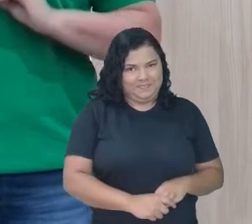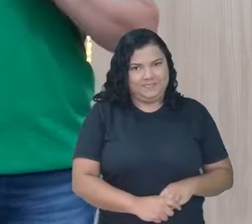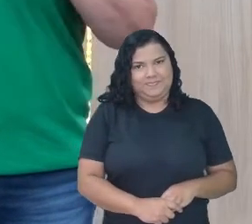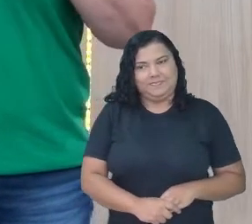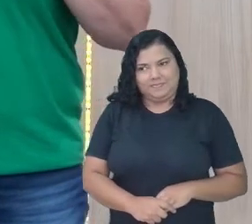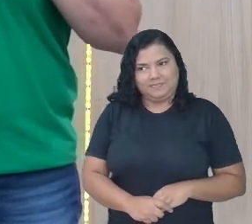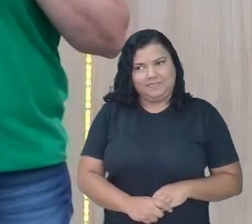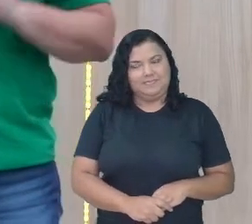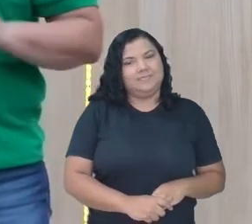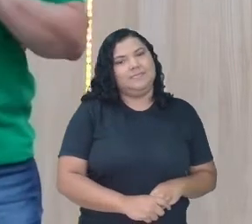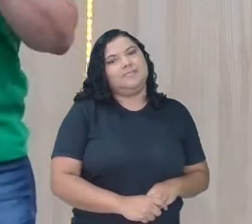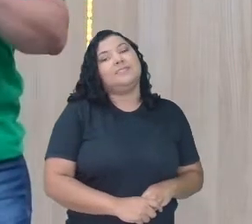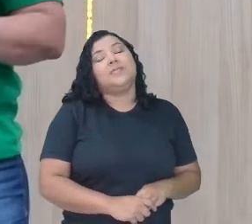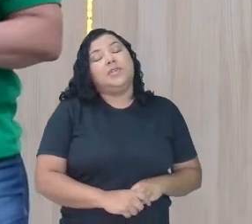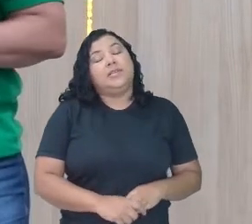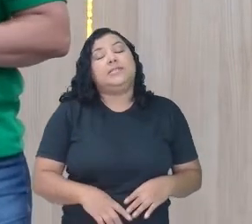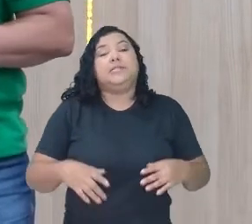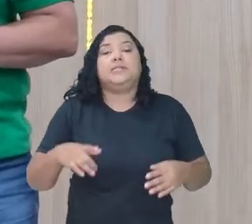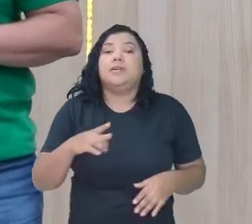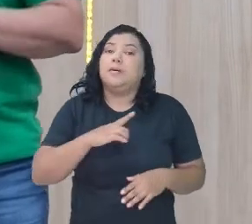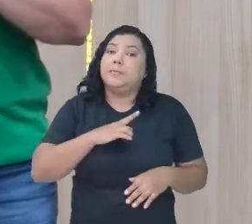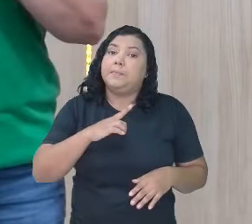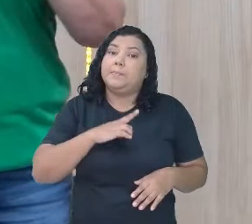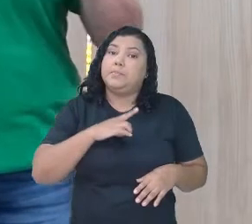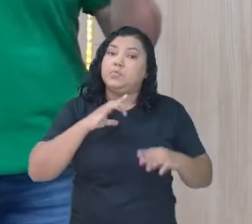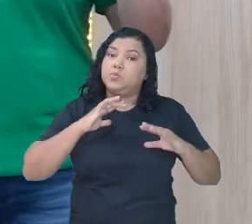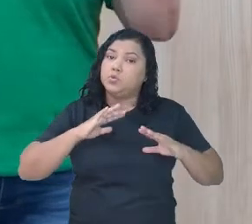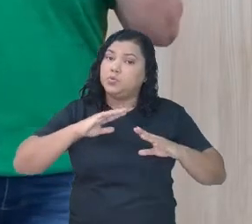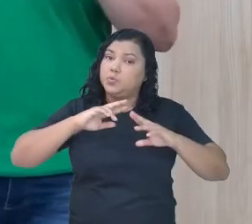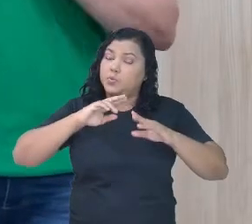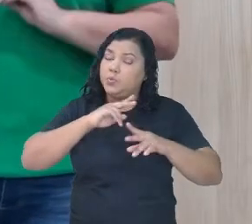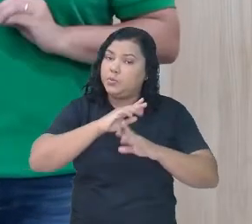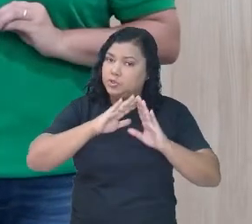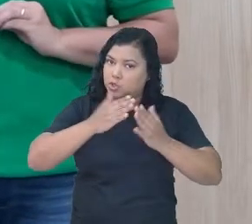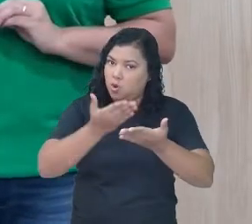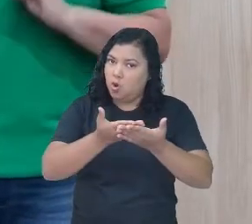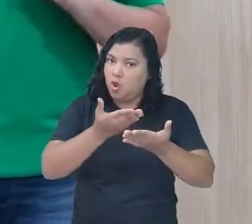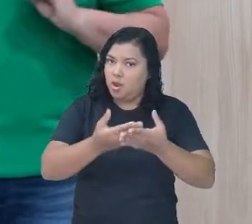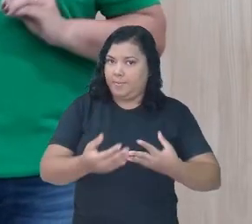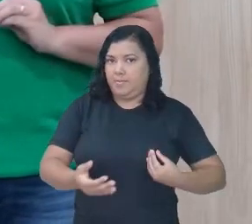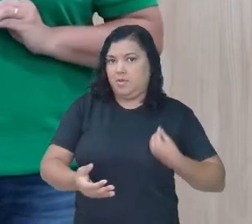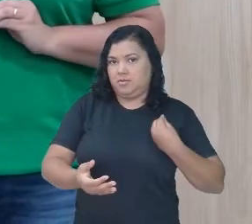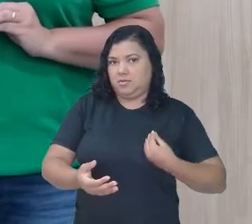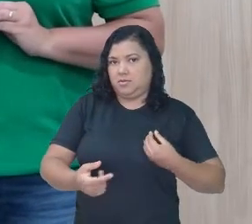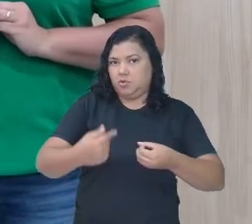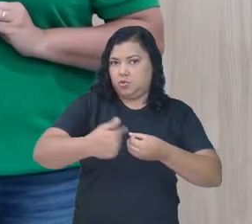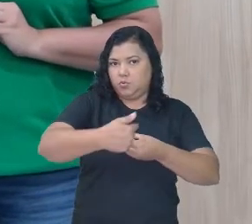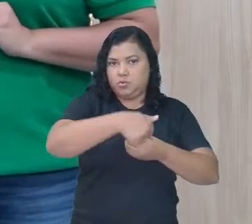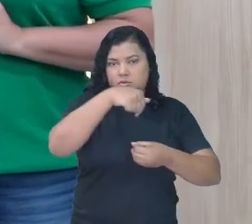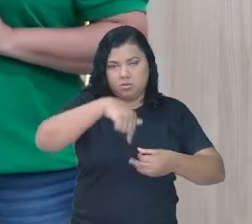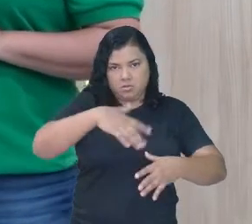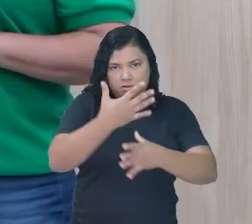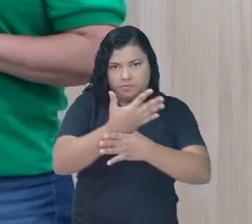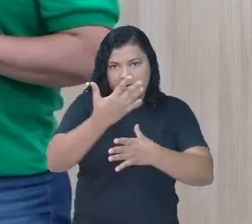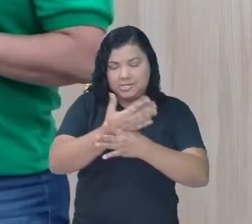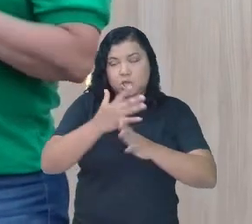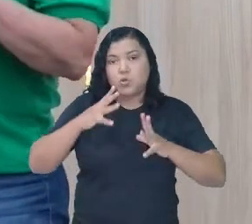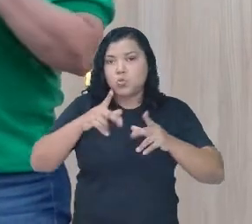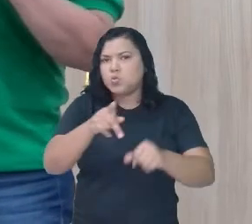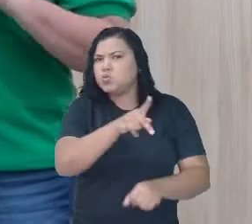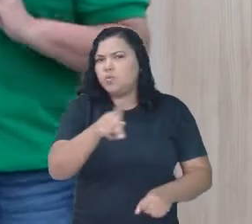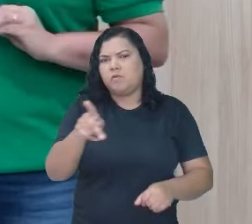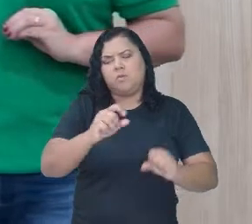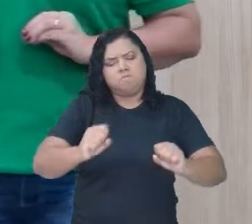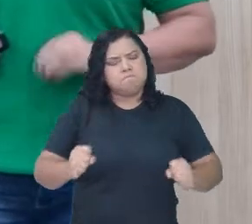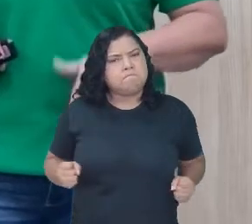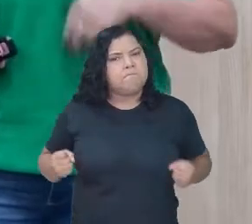feito por todos os professores que estão espalhados em todas as escolas municipais de Recife. E